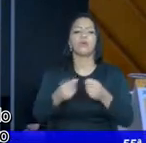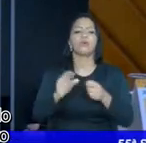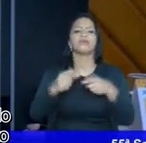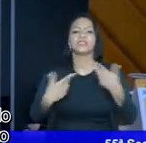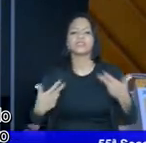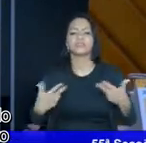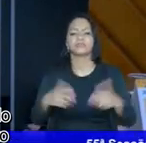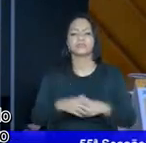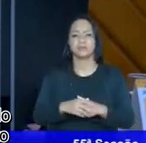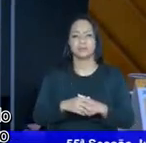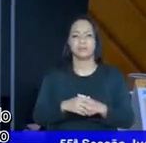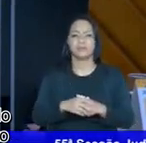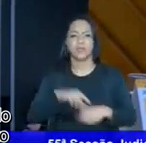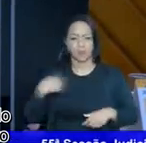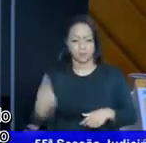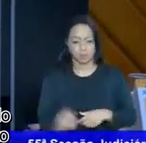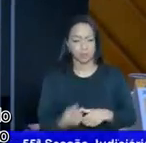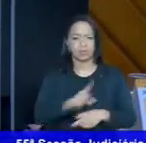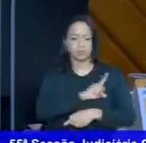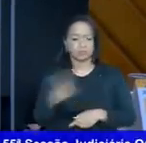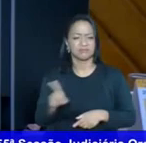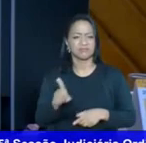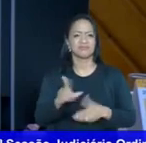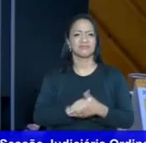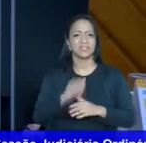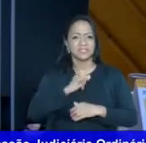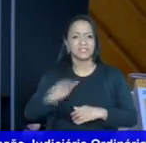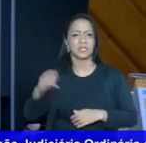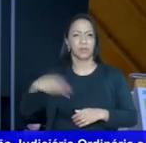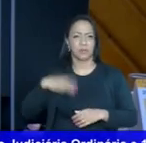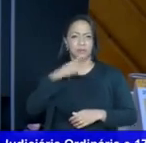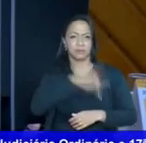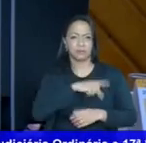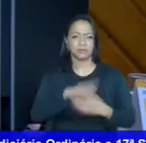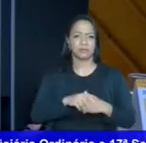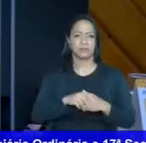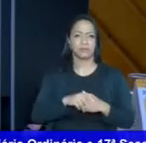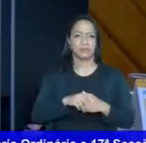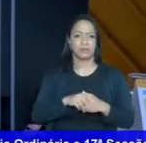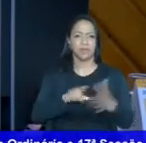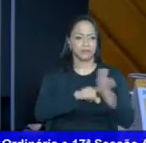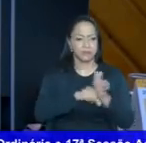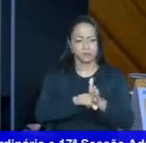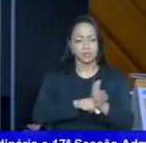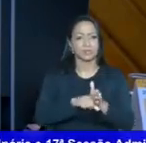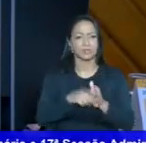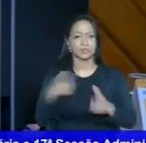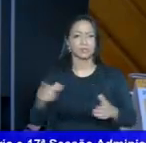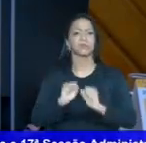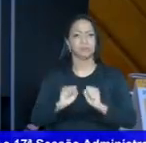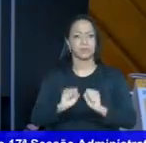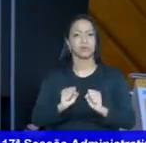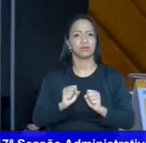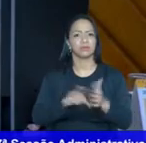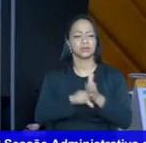estamos negando a análise adequada do fato e dizendo ao Ministério Público, olha, vai apurar de outra forma. Ele pode apurar de